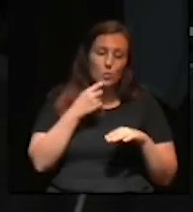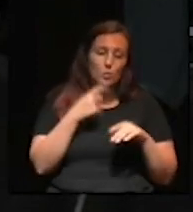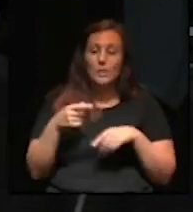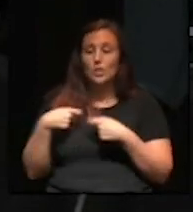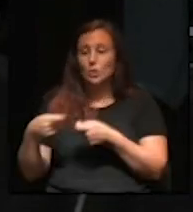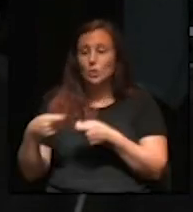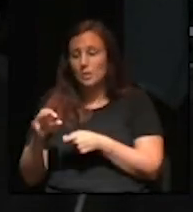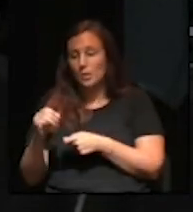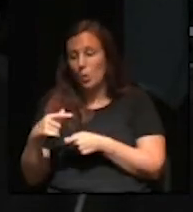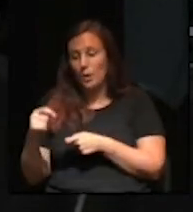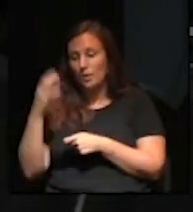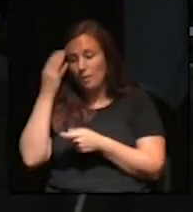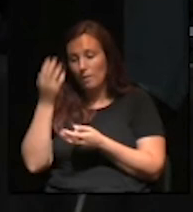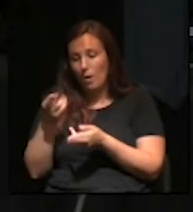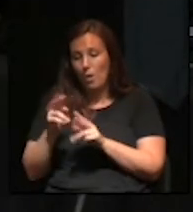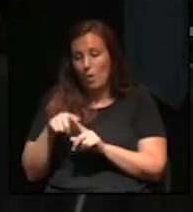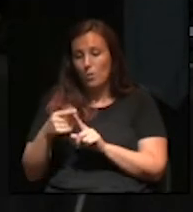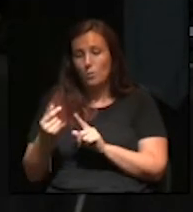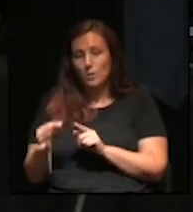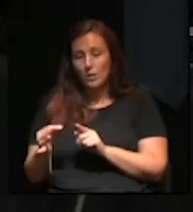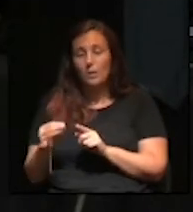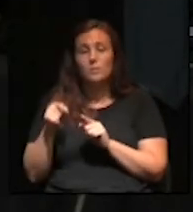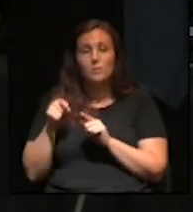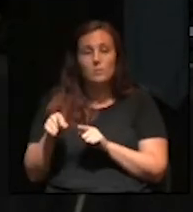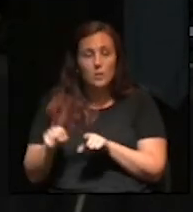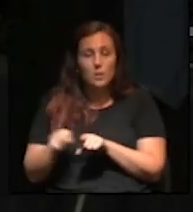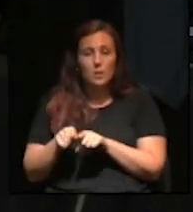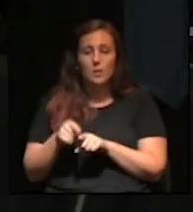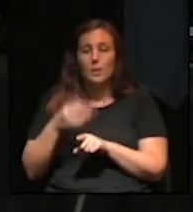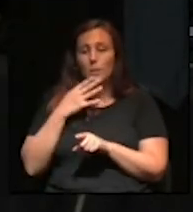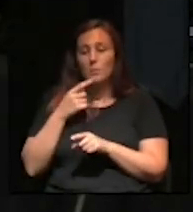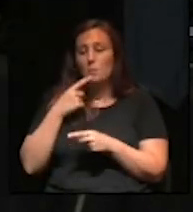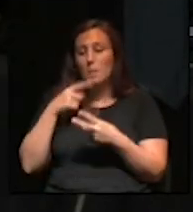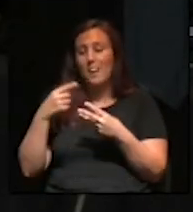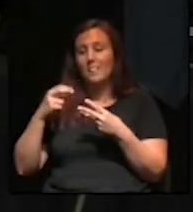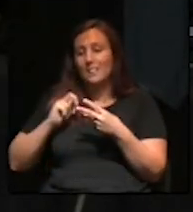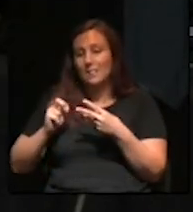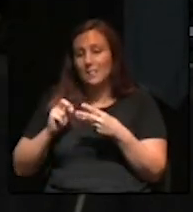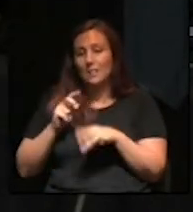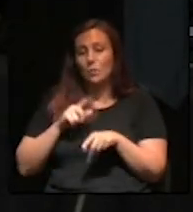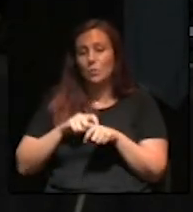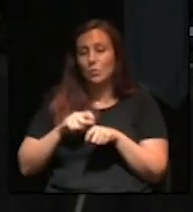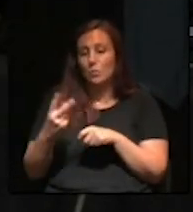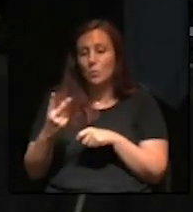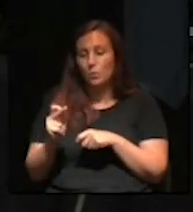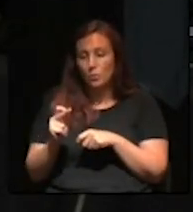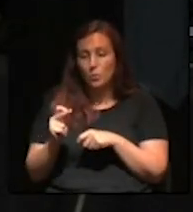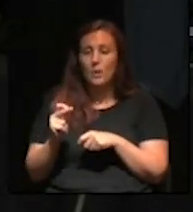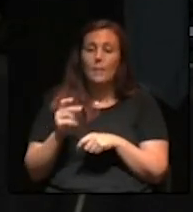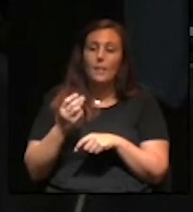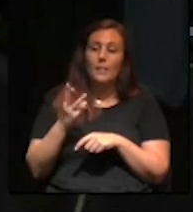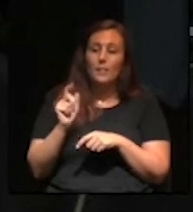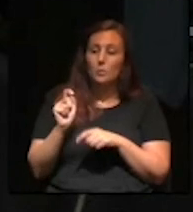corrente, parcialmente previstas no Orçamento de 2024. Este será o terceiro empréstimo que a Câmara pede em 2 anos, o segundo em